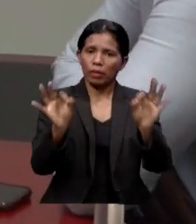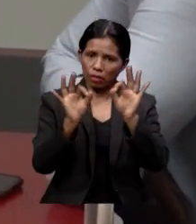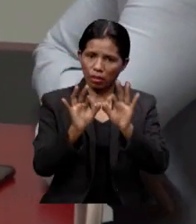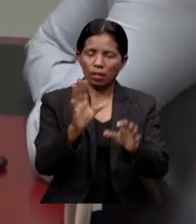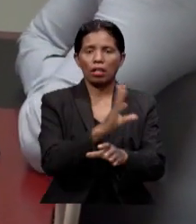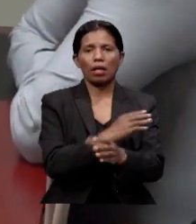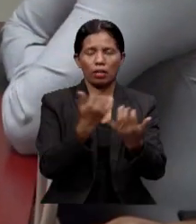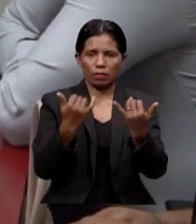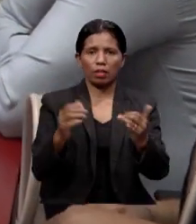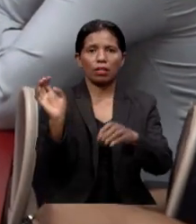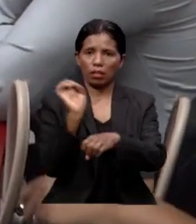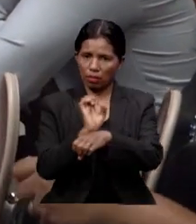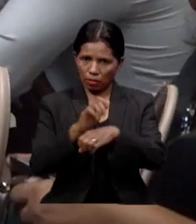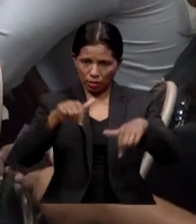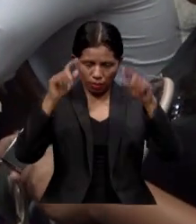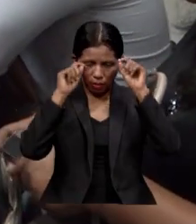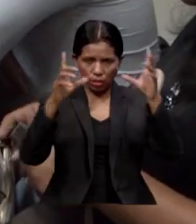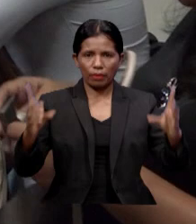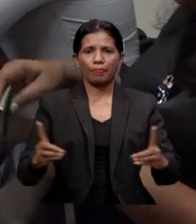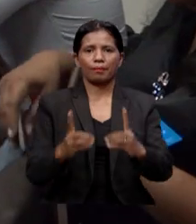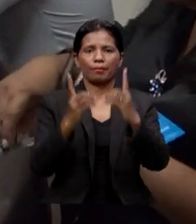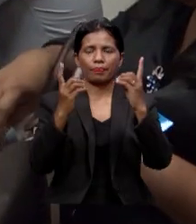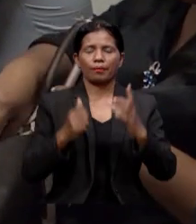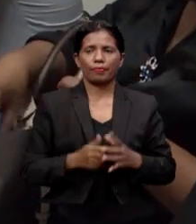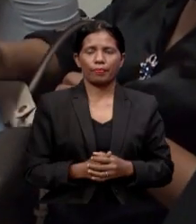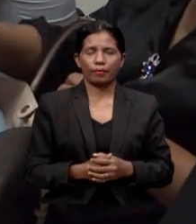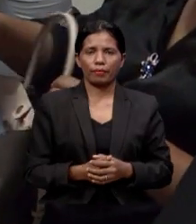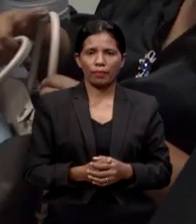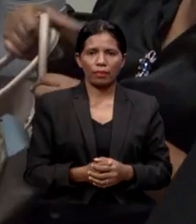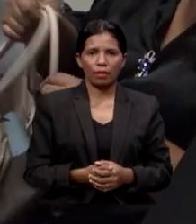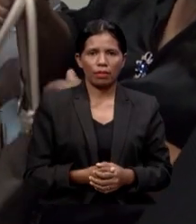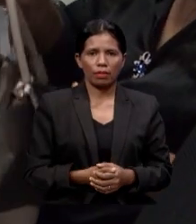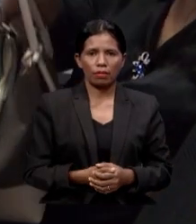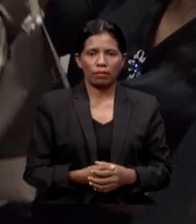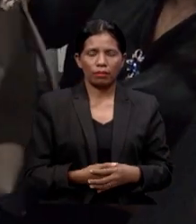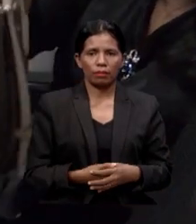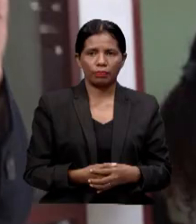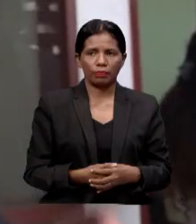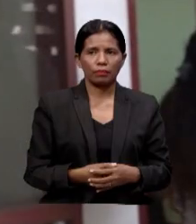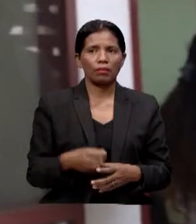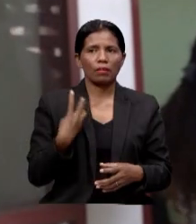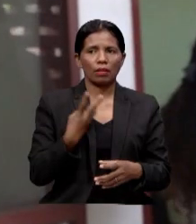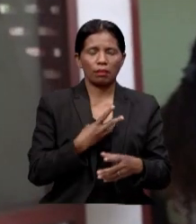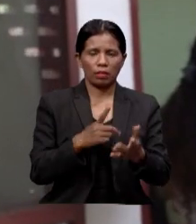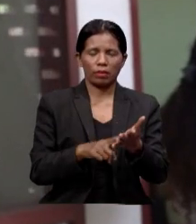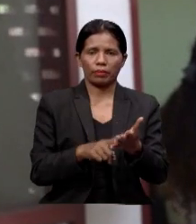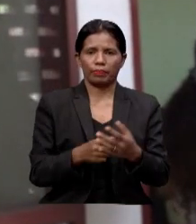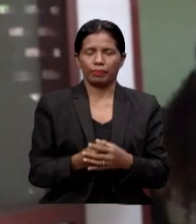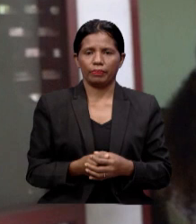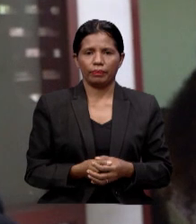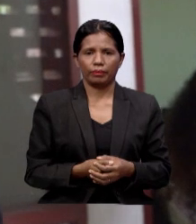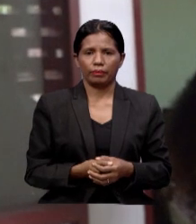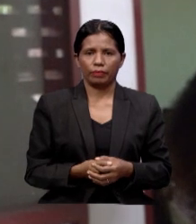da economia Timor-Leste, Hasorum. The purpose of this meeting was to discuss with the Chamber of